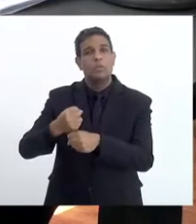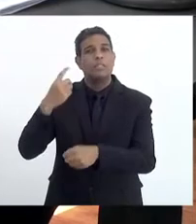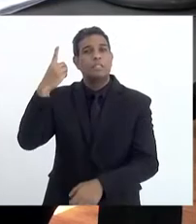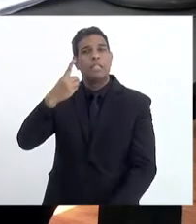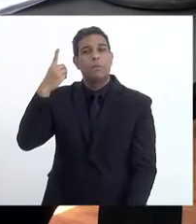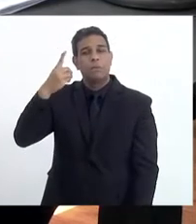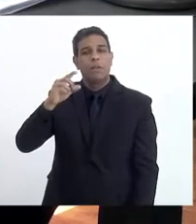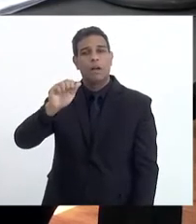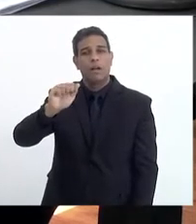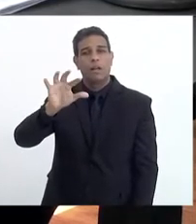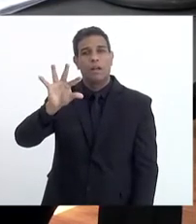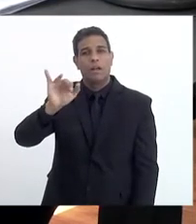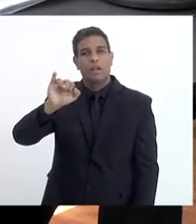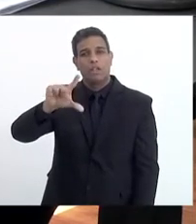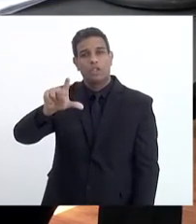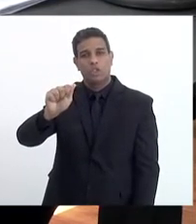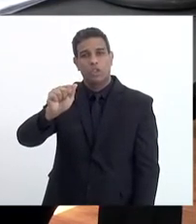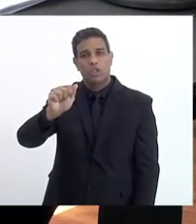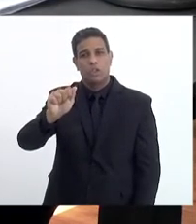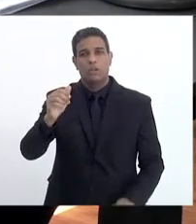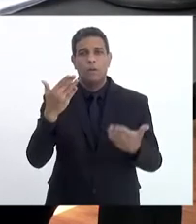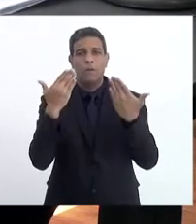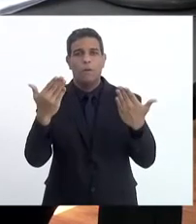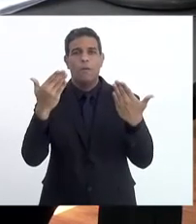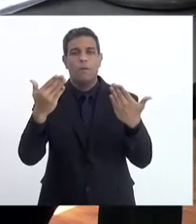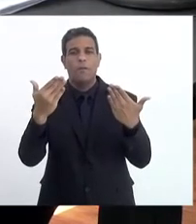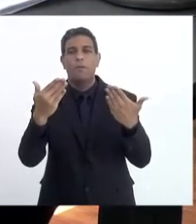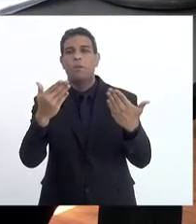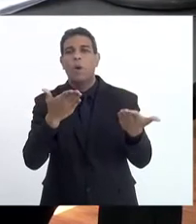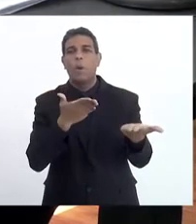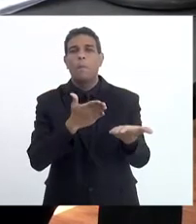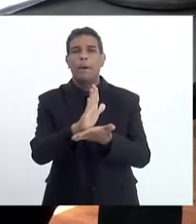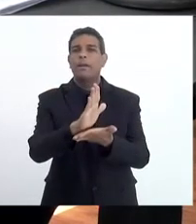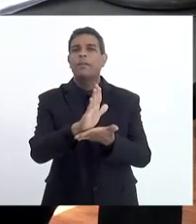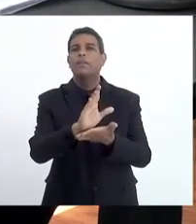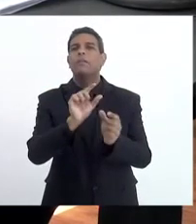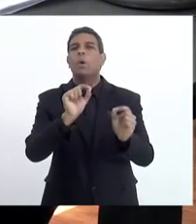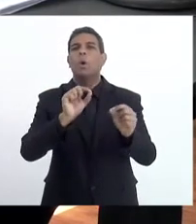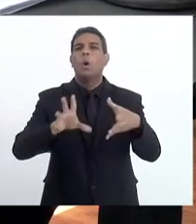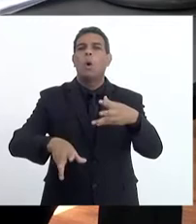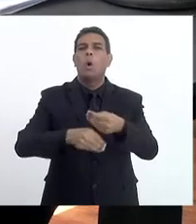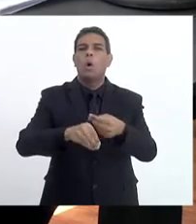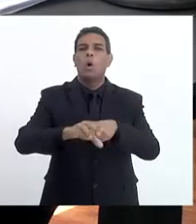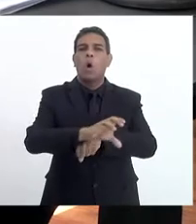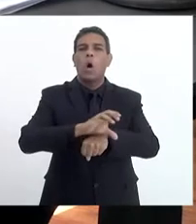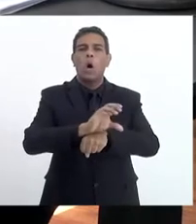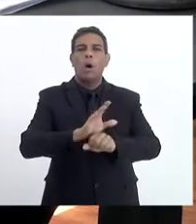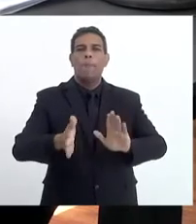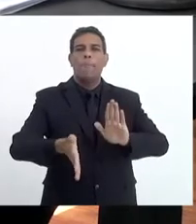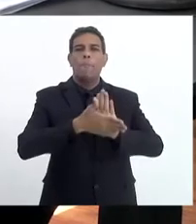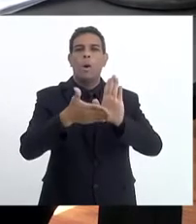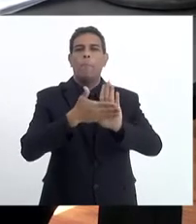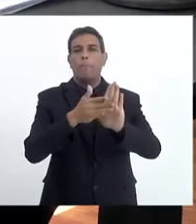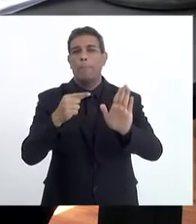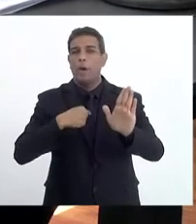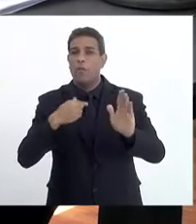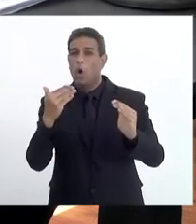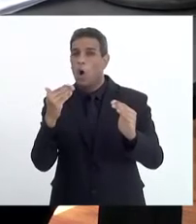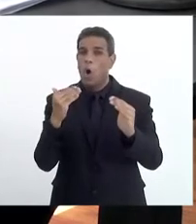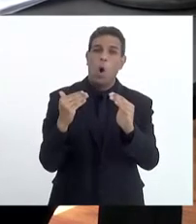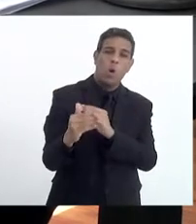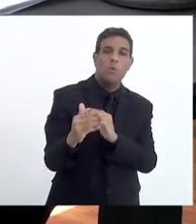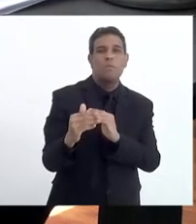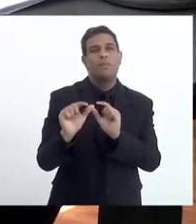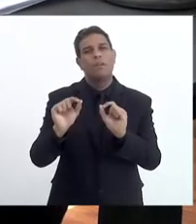Nunes. O parecer é pela constitucionalidade. E eu quero propor um voto divergente. Quer